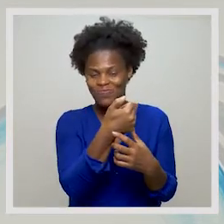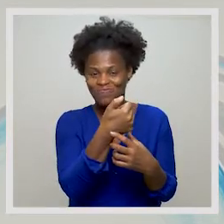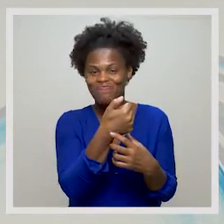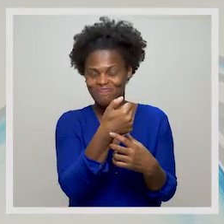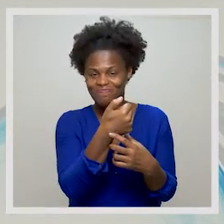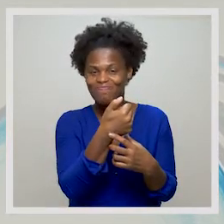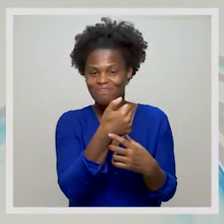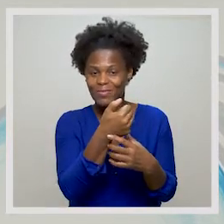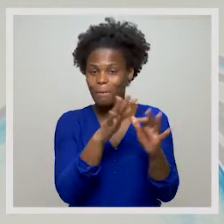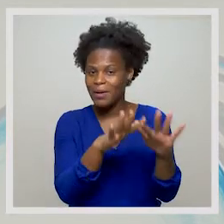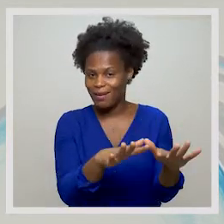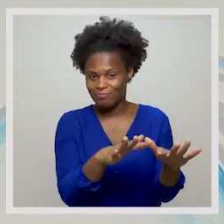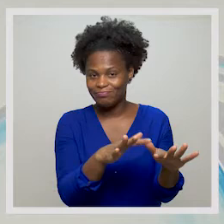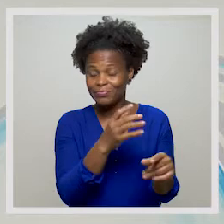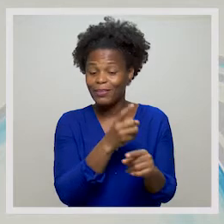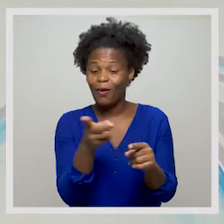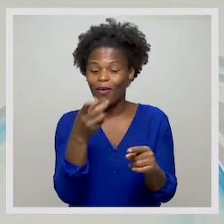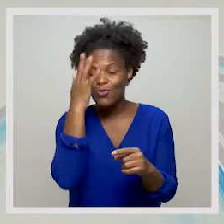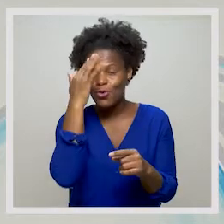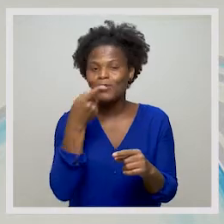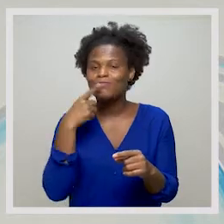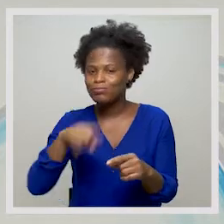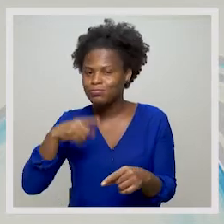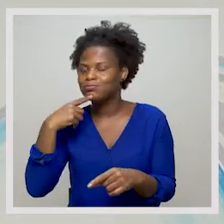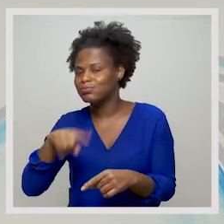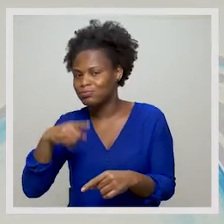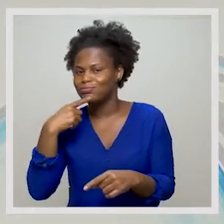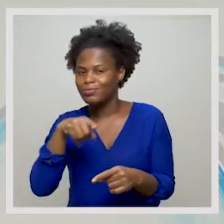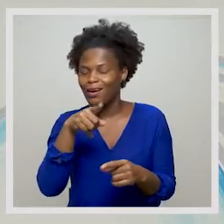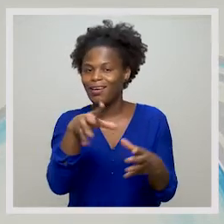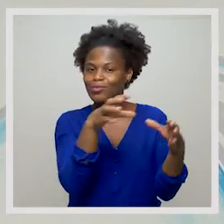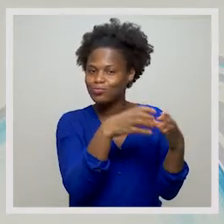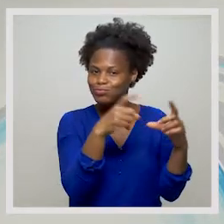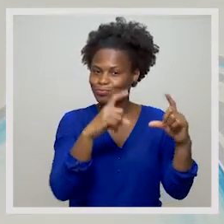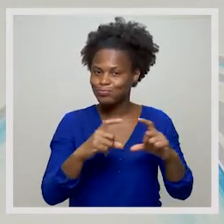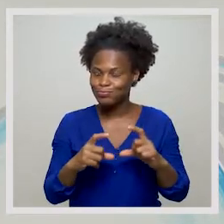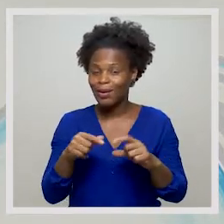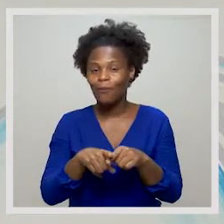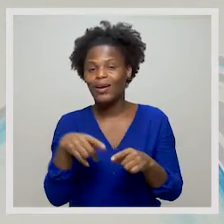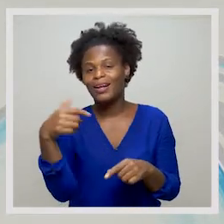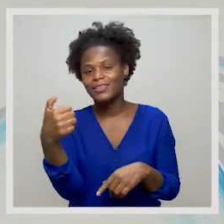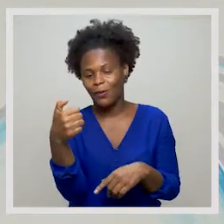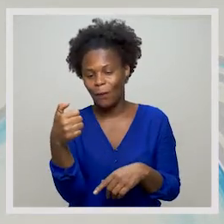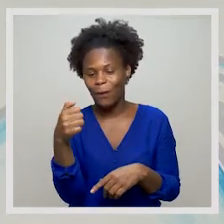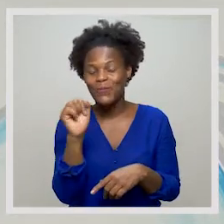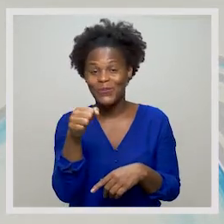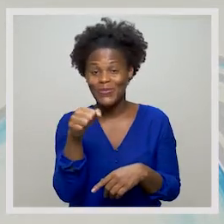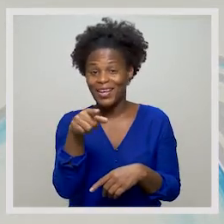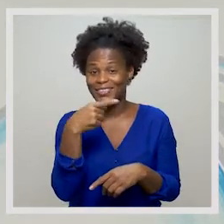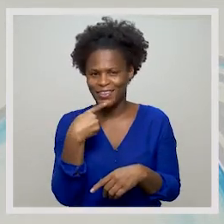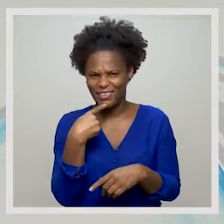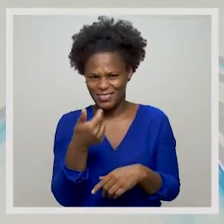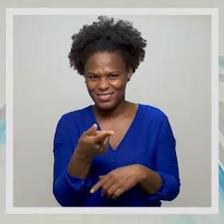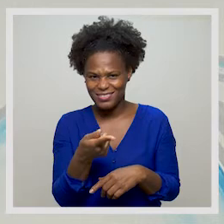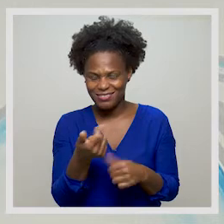5. Parou. Então, a nossa frequência desta classe é 5. Isso mesmo.